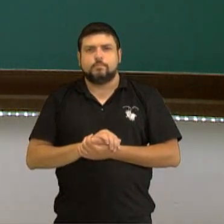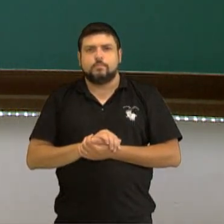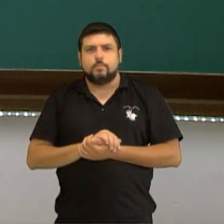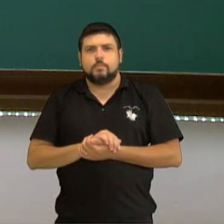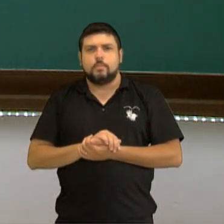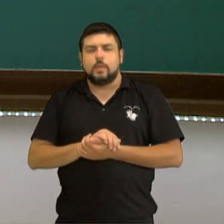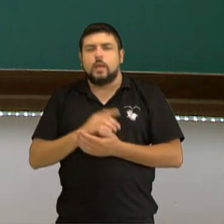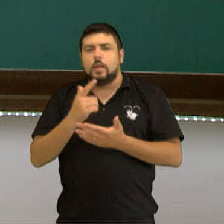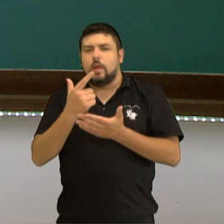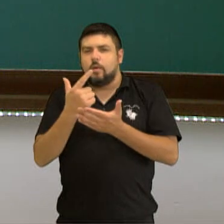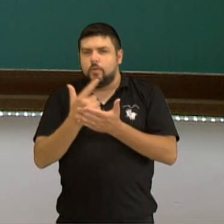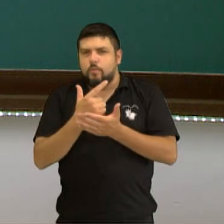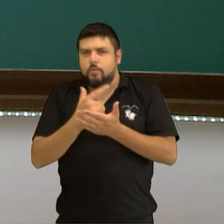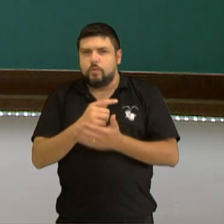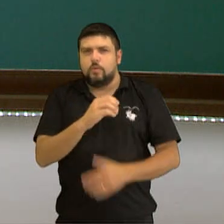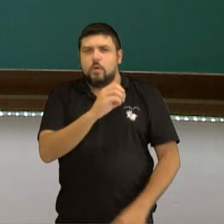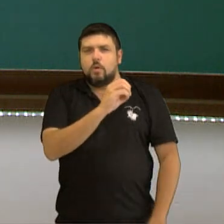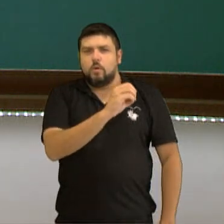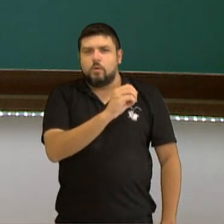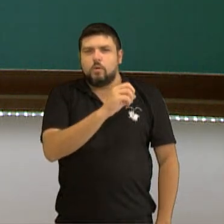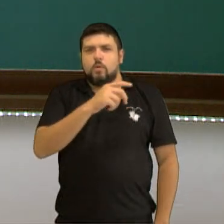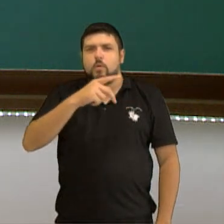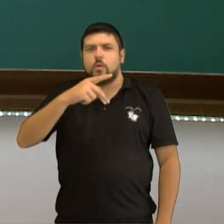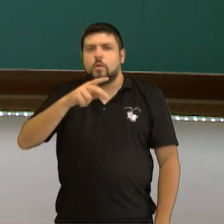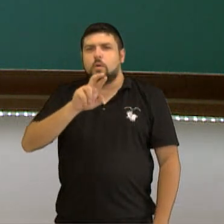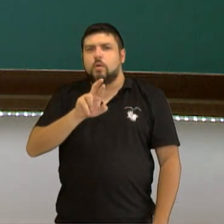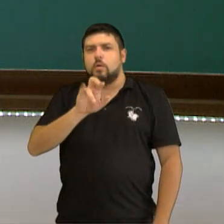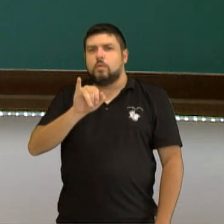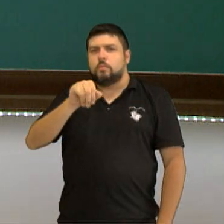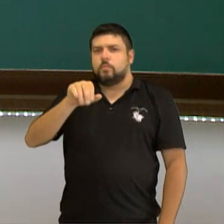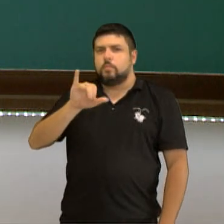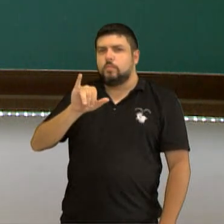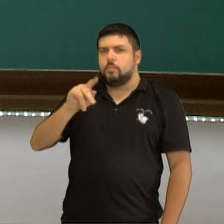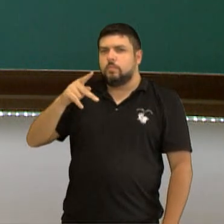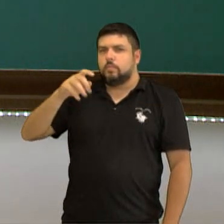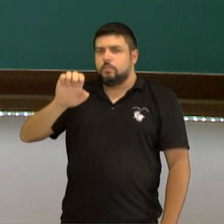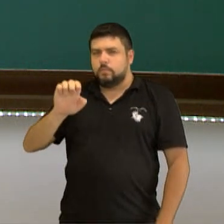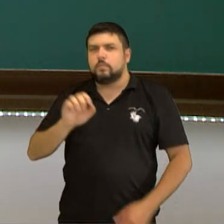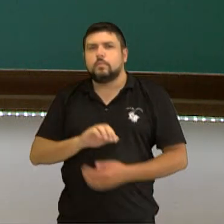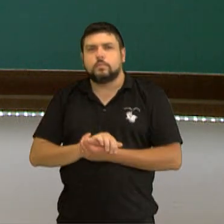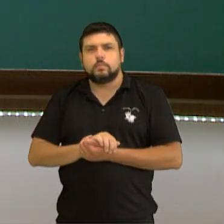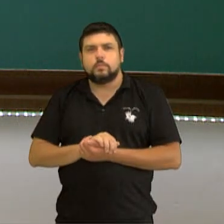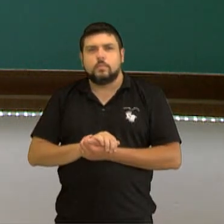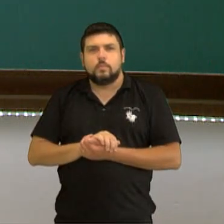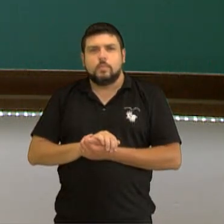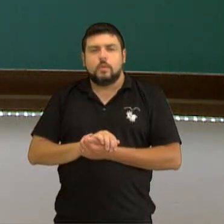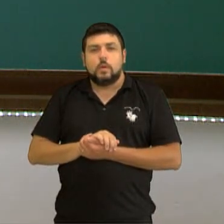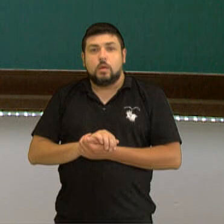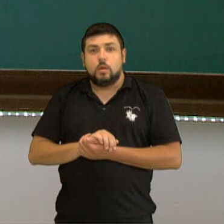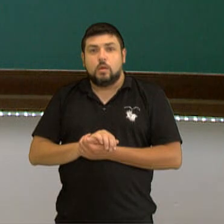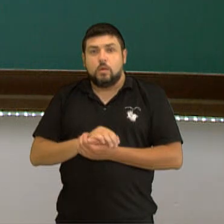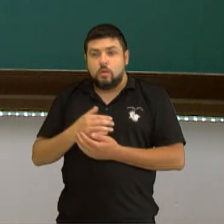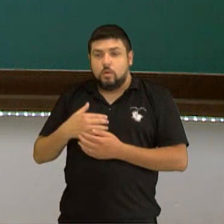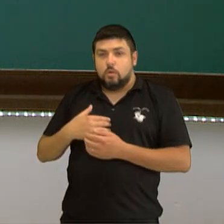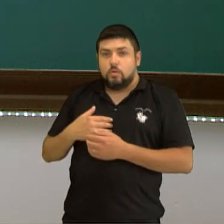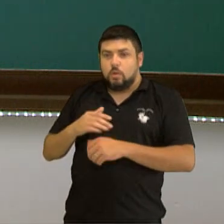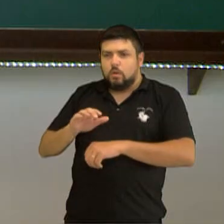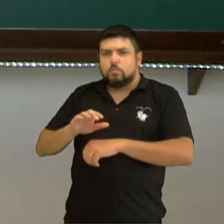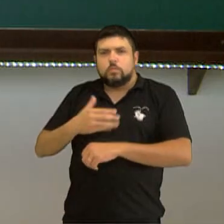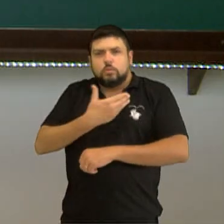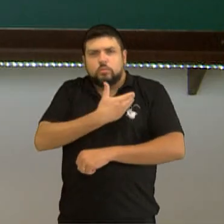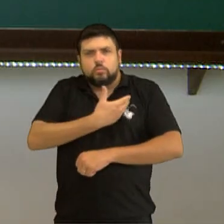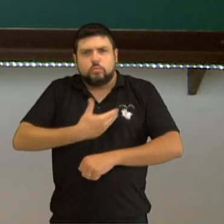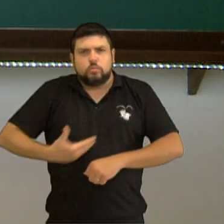Príncipe, sua grande referência de manual político, que a glória e o sucesso do Estado deve ser a